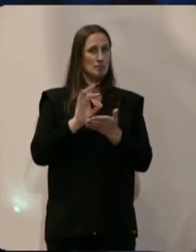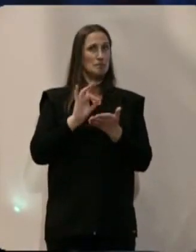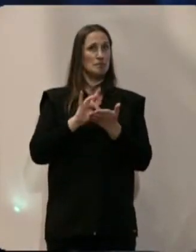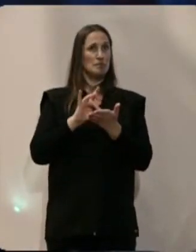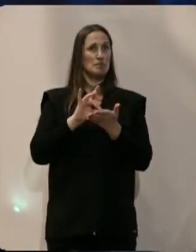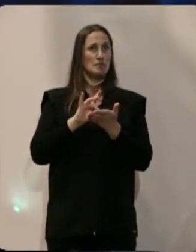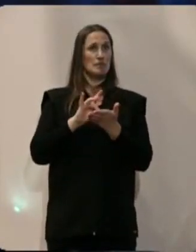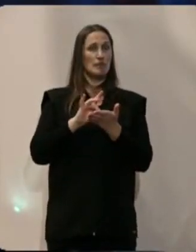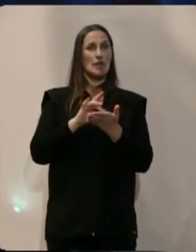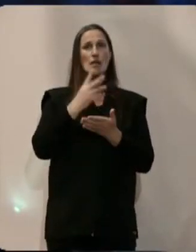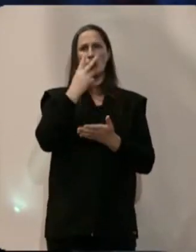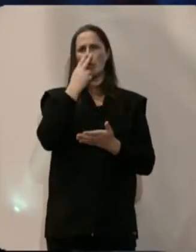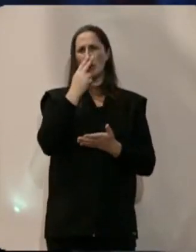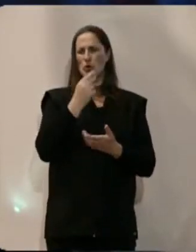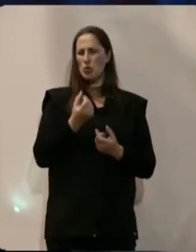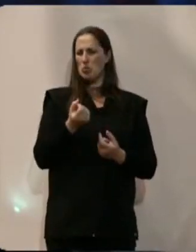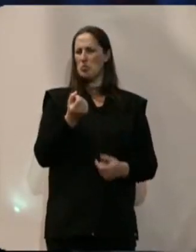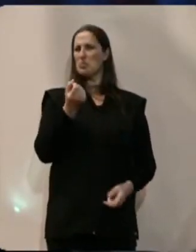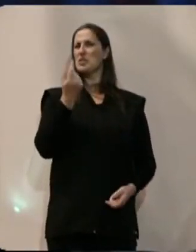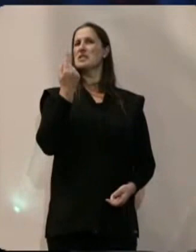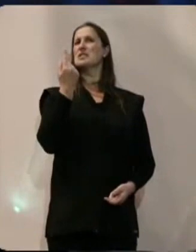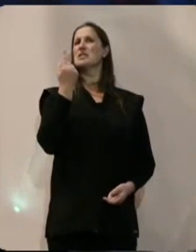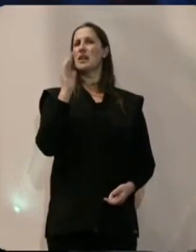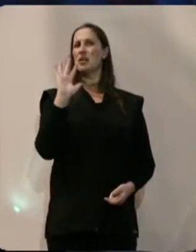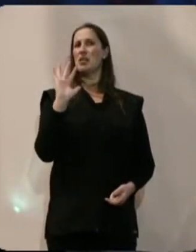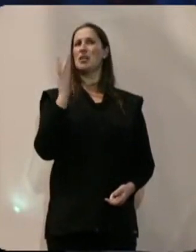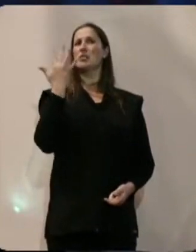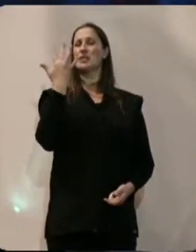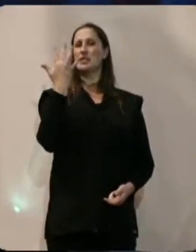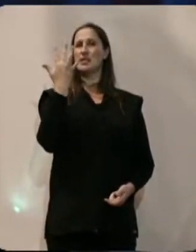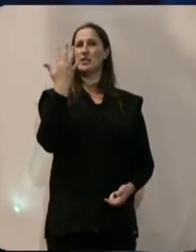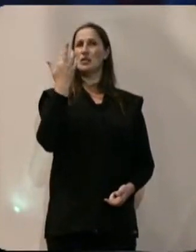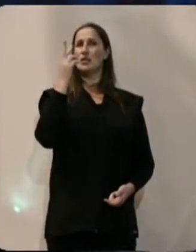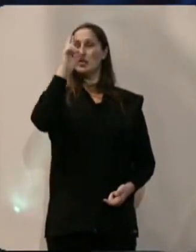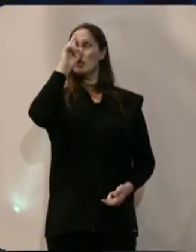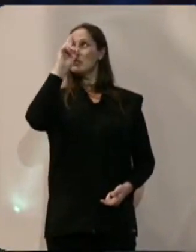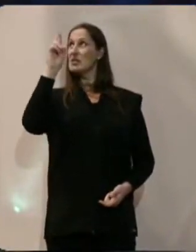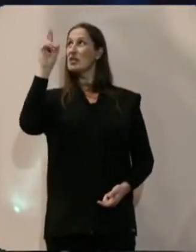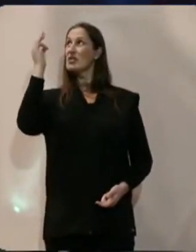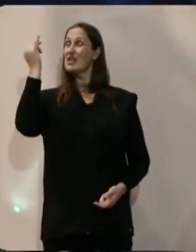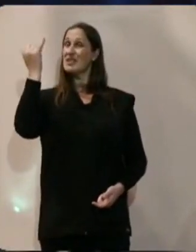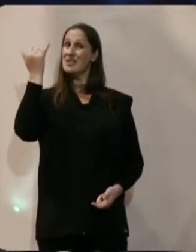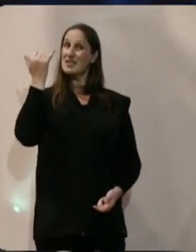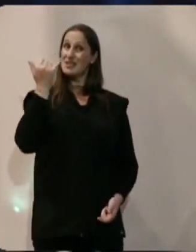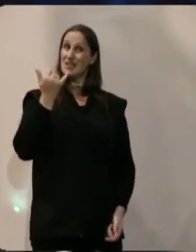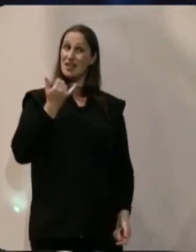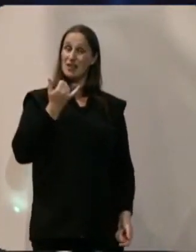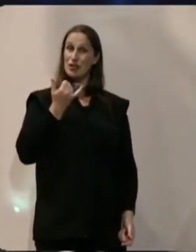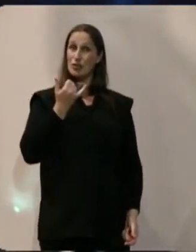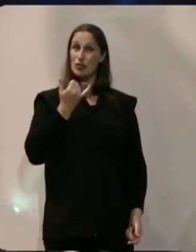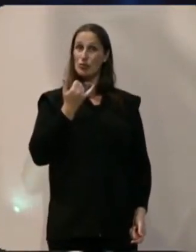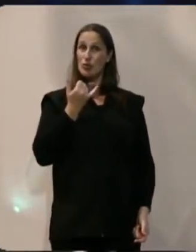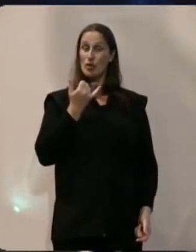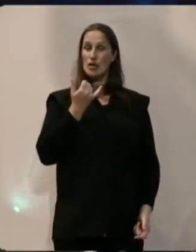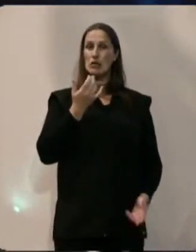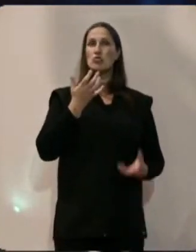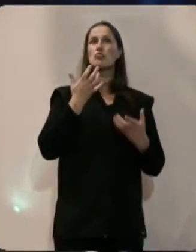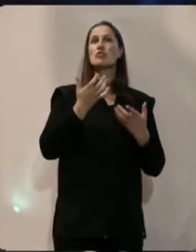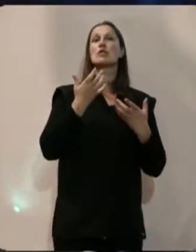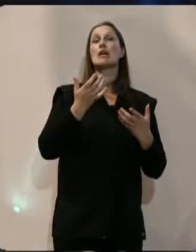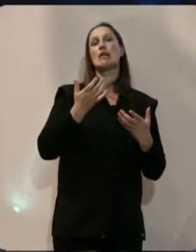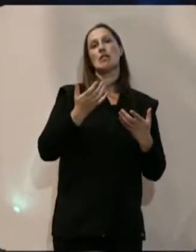Eu sei que tem alguma coisa estranha acontecendo. E o Senhor está dizendo: eu quero levantar um